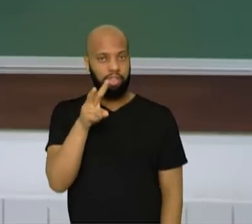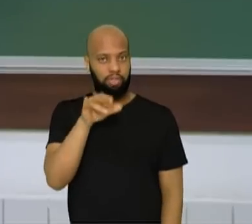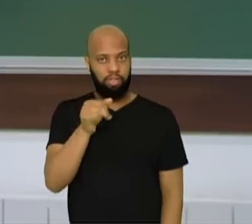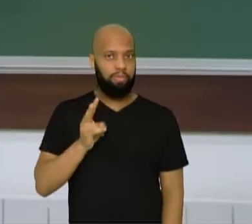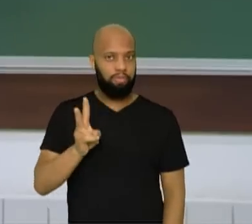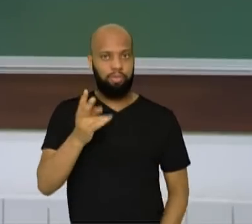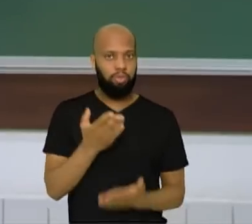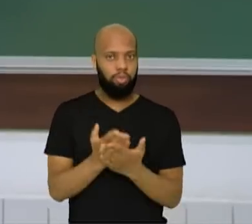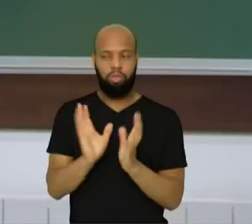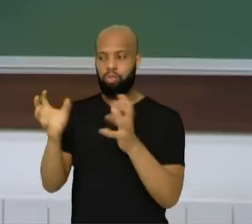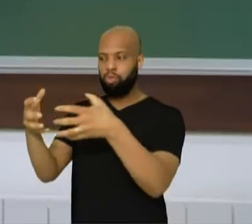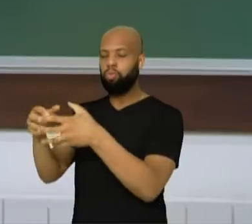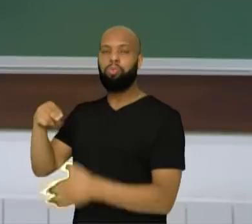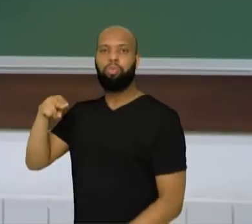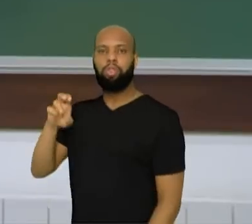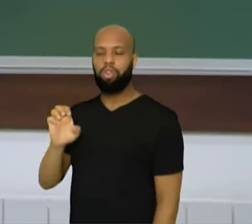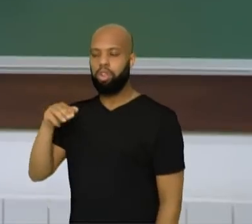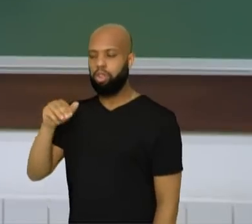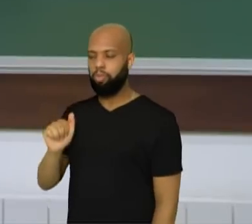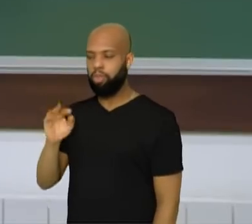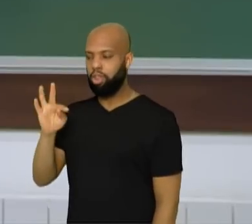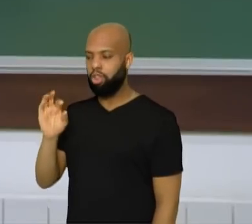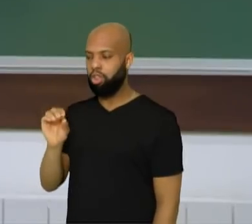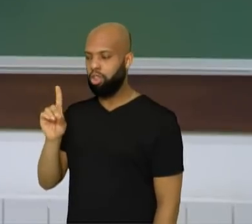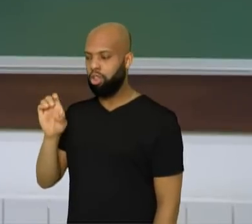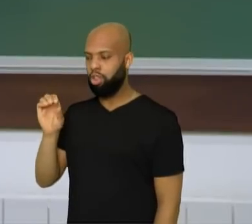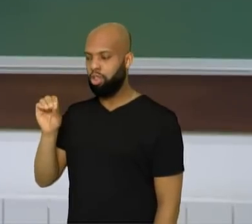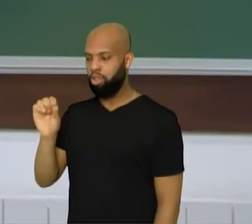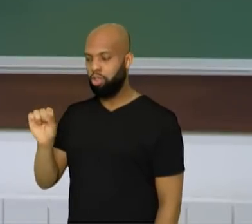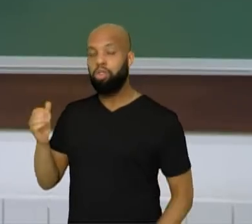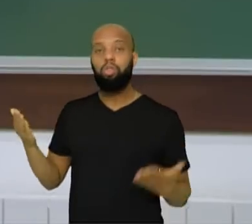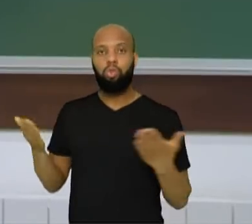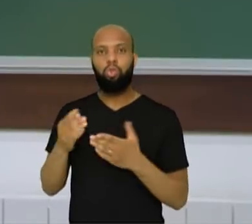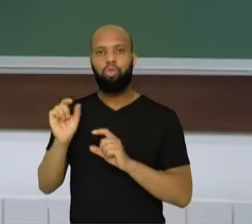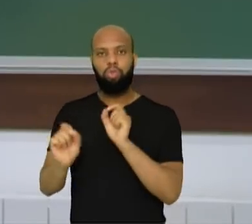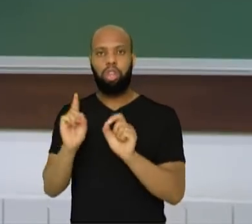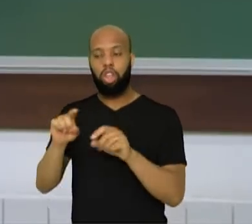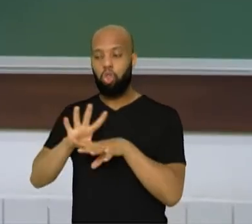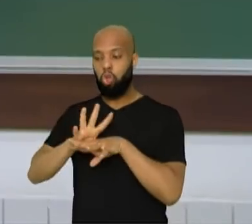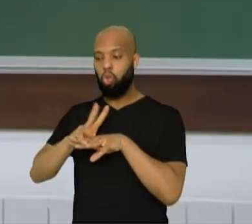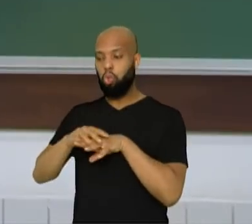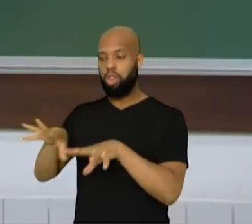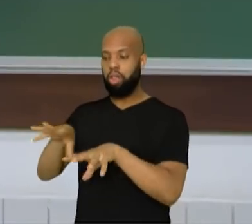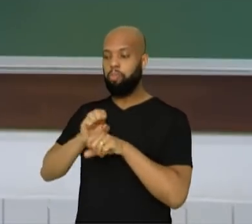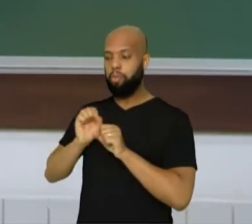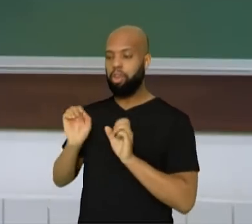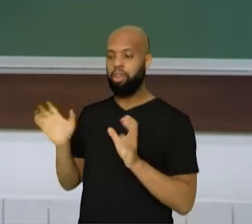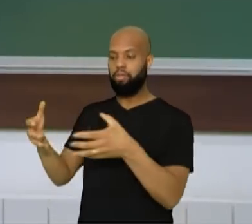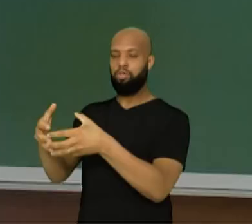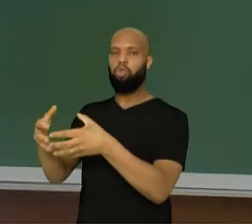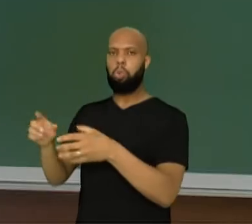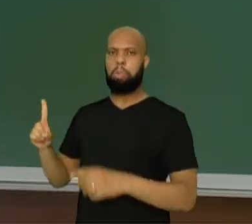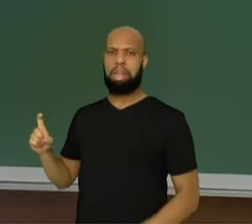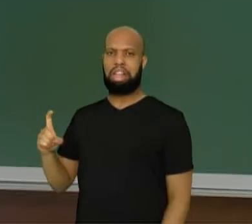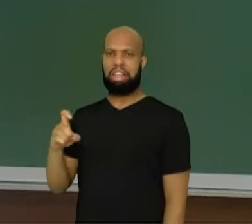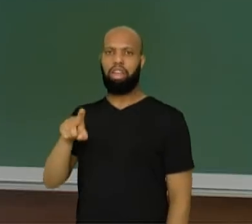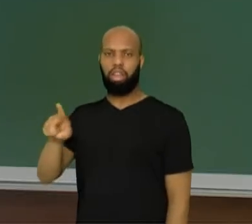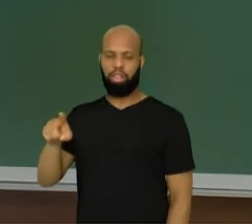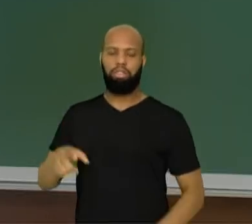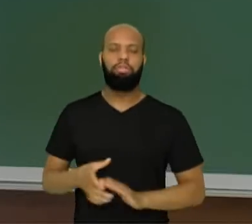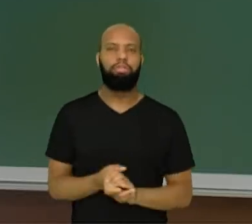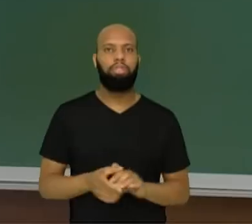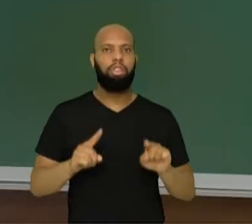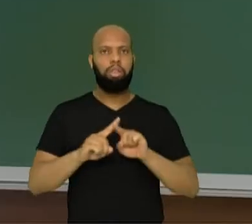a falar sobre os nematóides. Hoje, nós vamos falar sobre as doenças causadas por esses seres. Mas não se